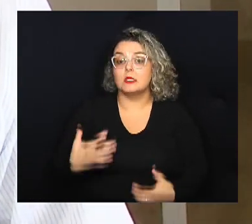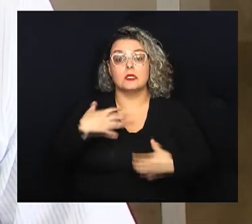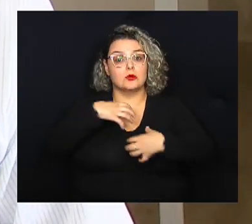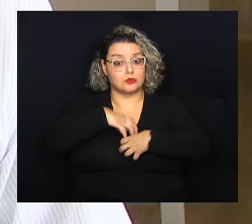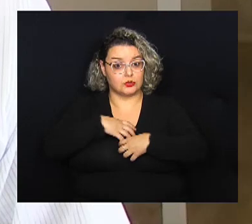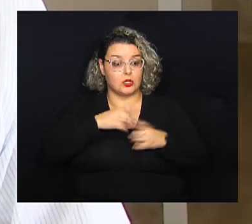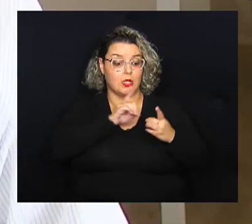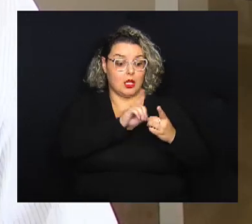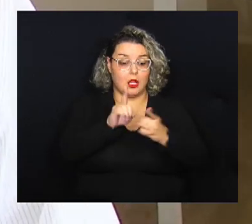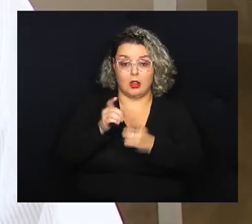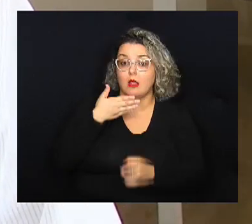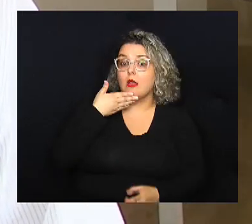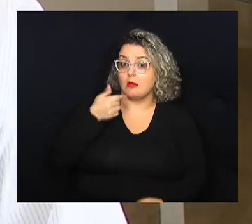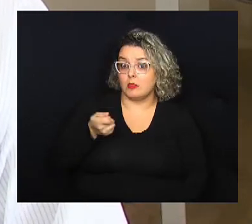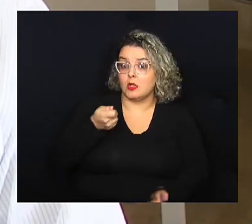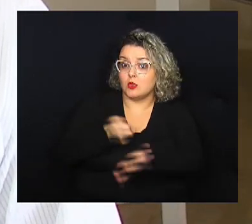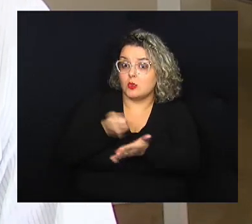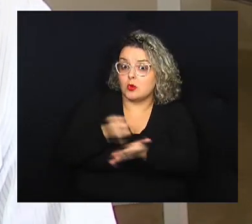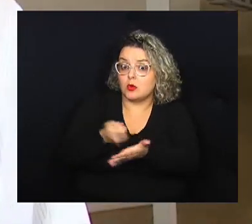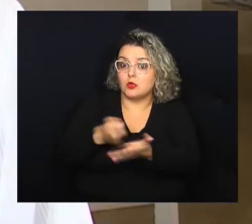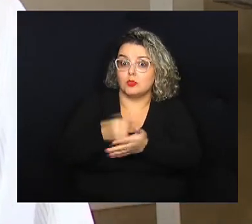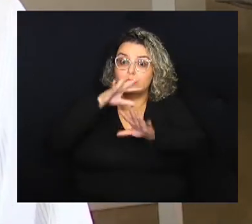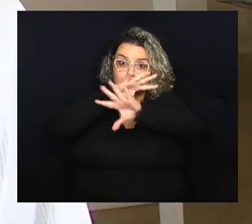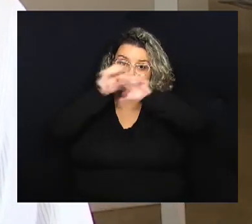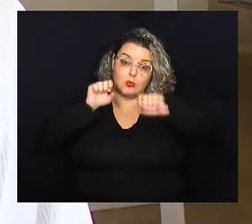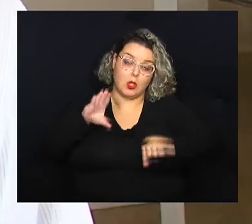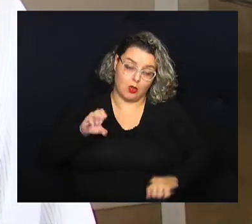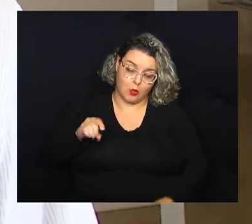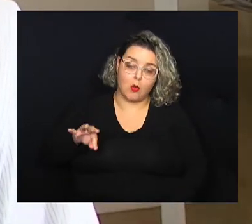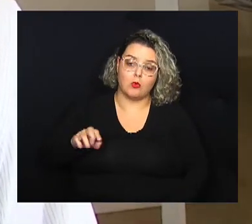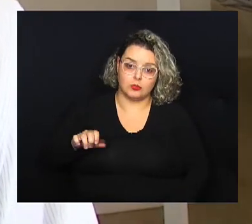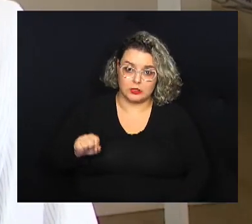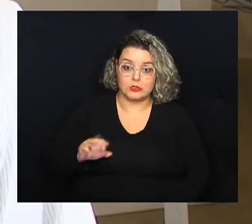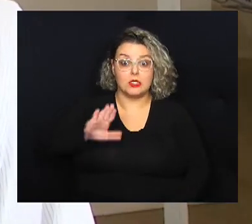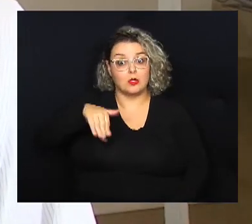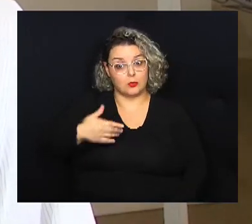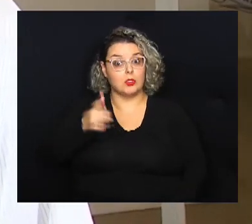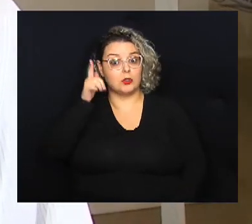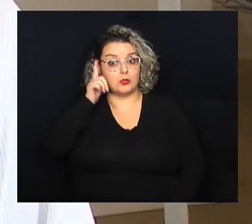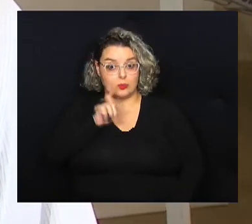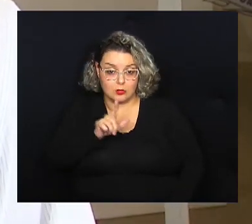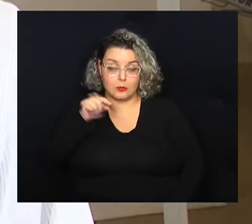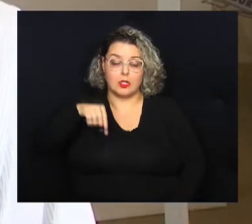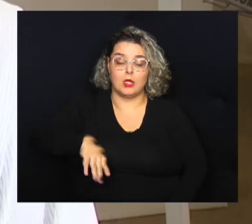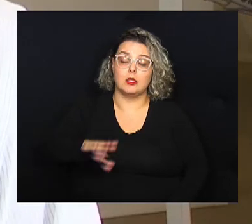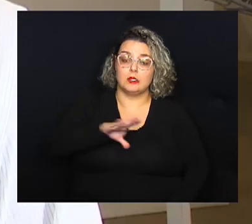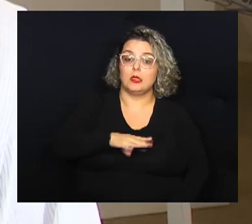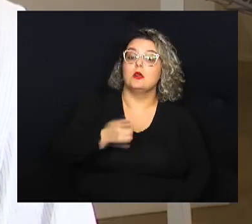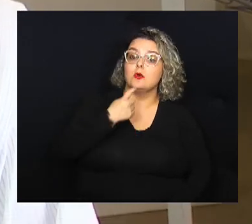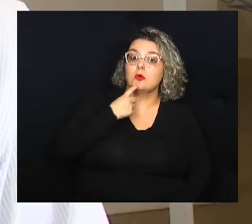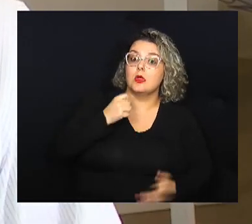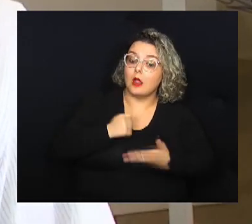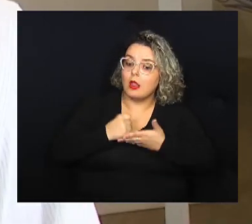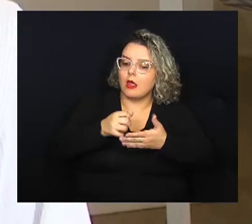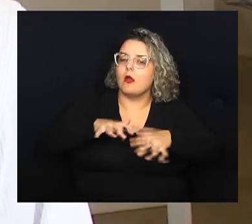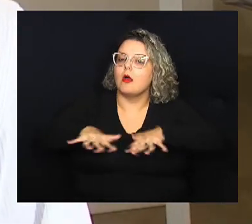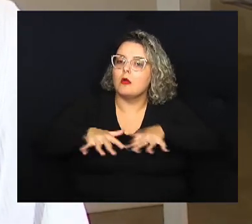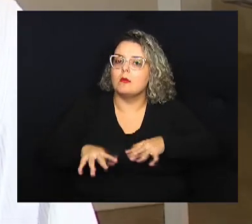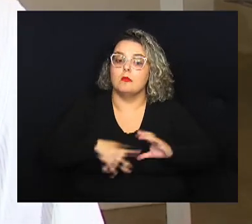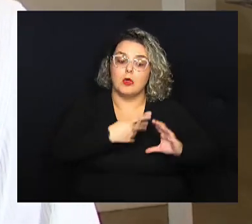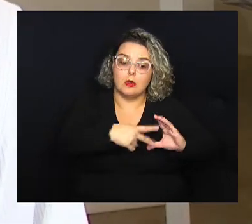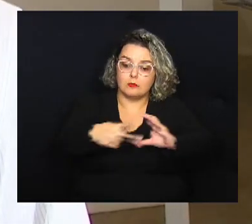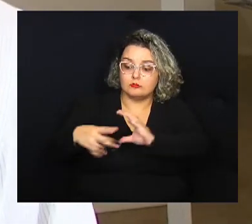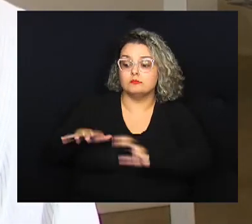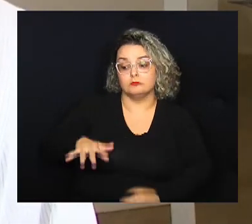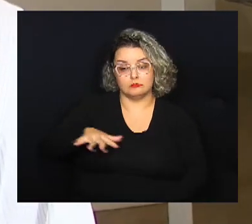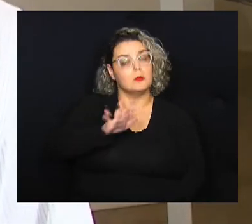atender melhor às exigências do Tribunal de Contas. E quando a gente consegue, a partir de Campinas, levar esse movimento para as câmaras de região,